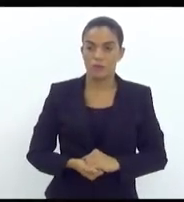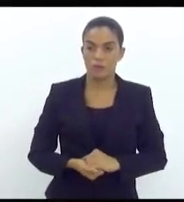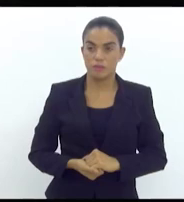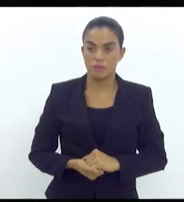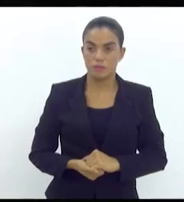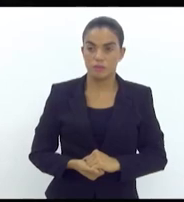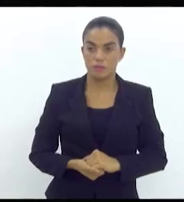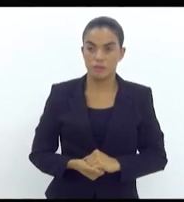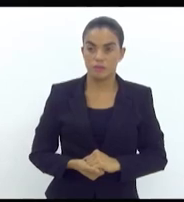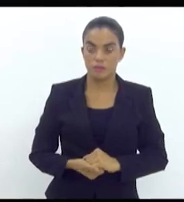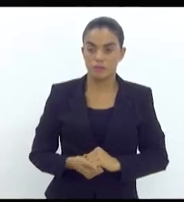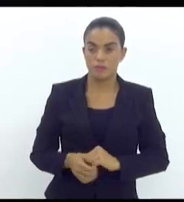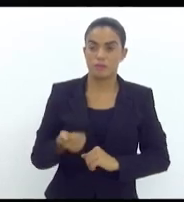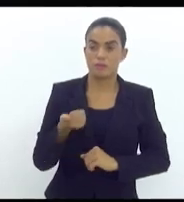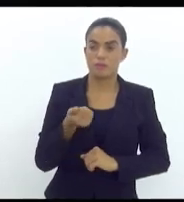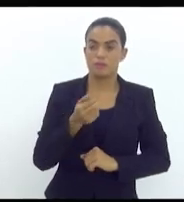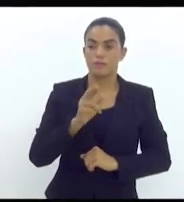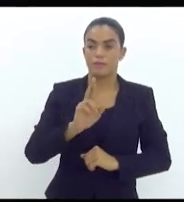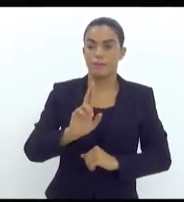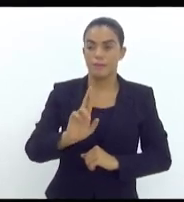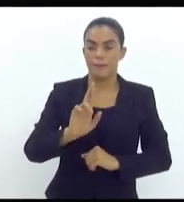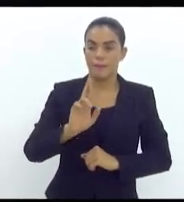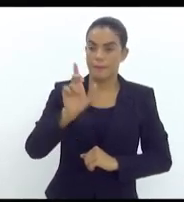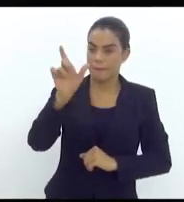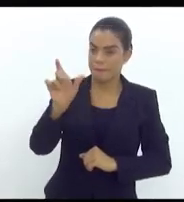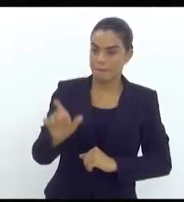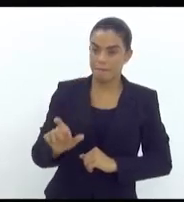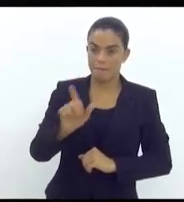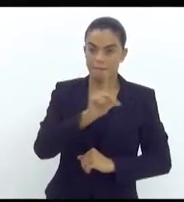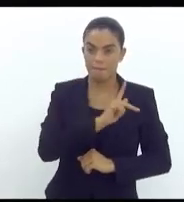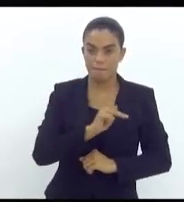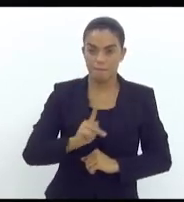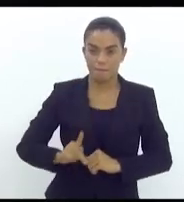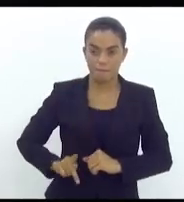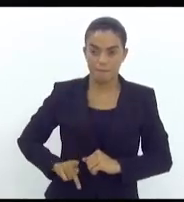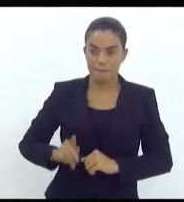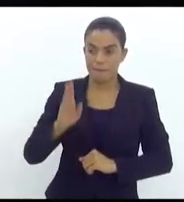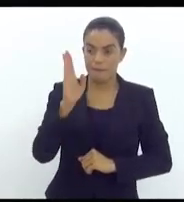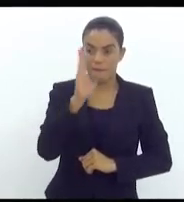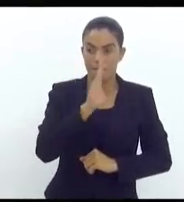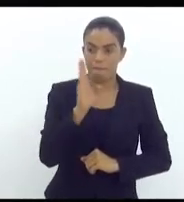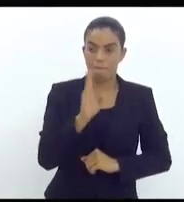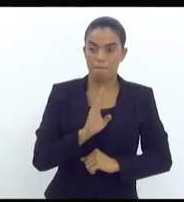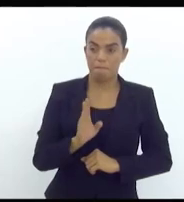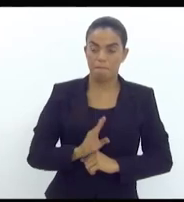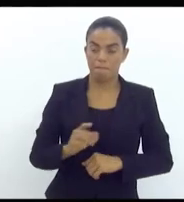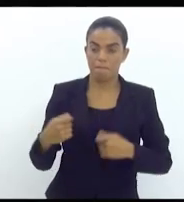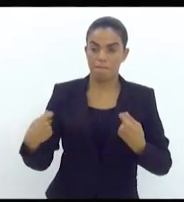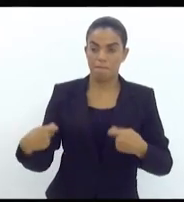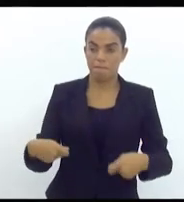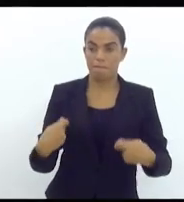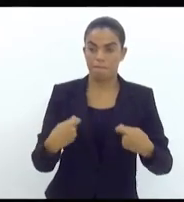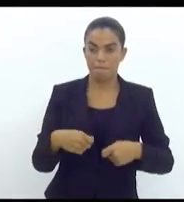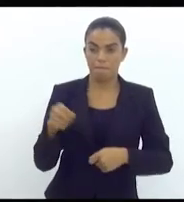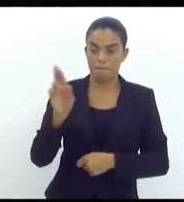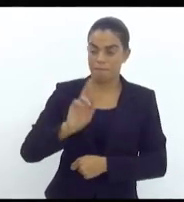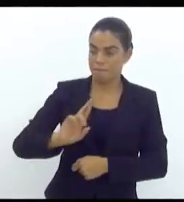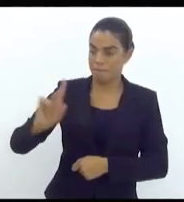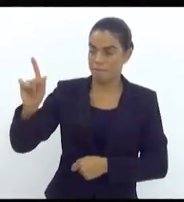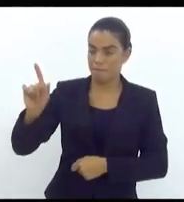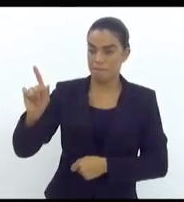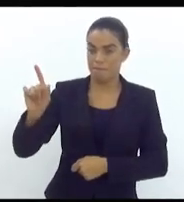e o Senhor enquanto presidente do Brasil deveria diferenciar